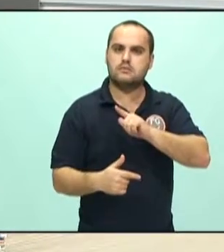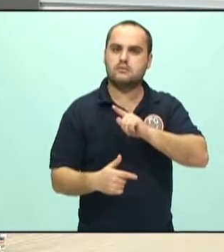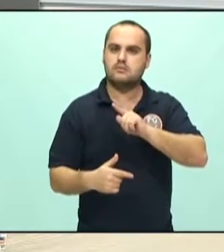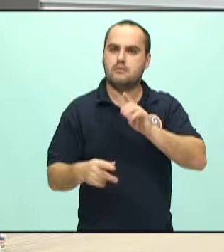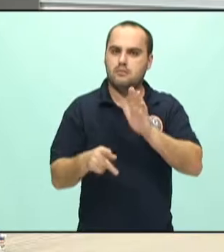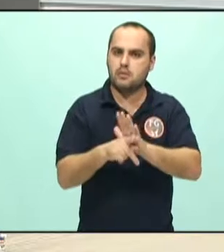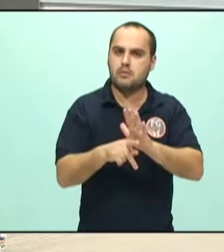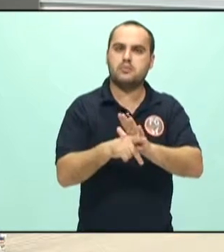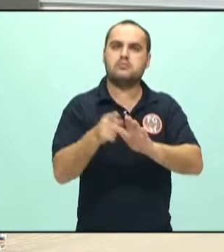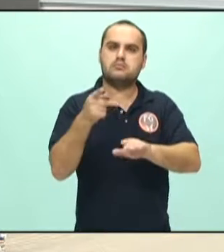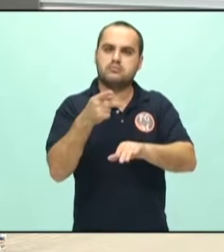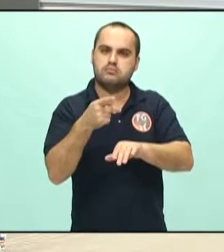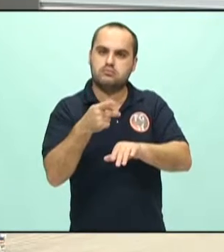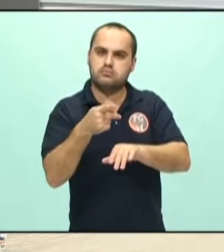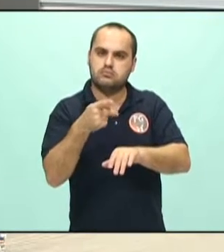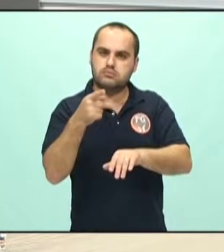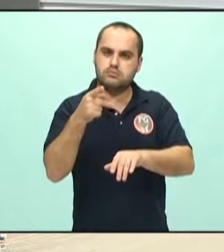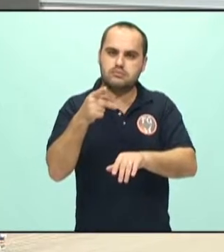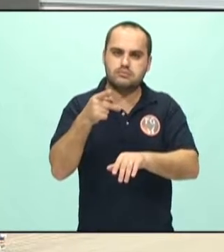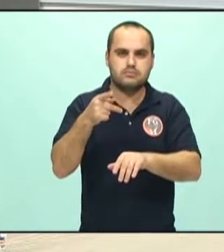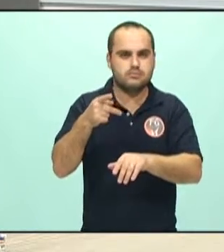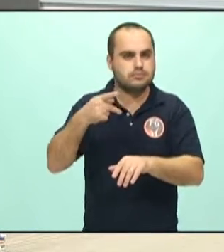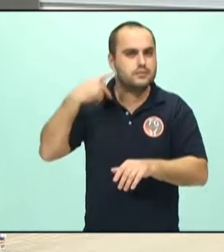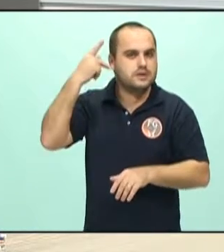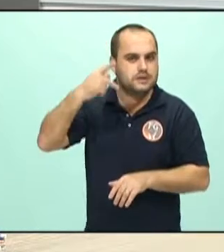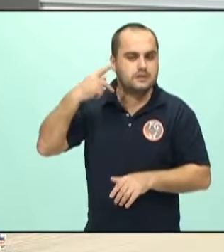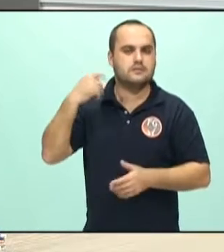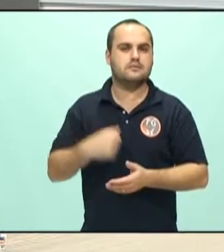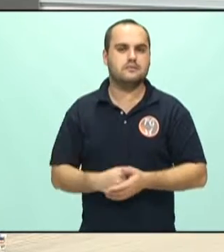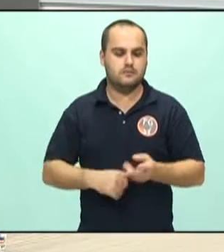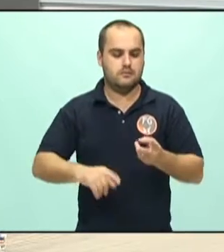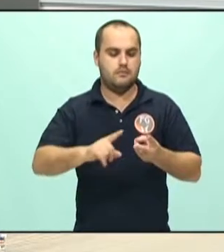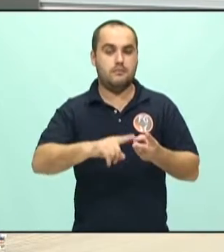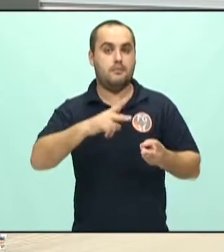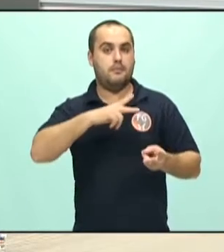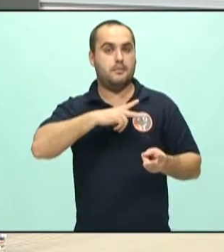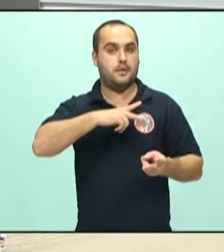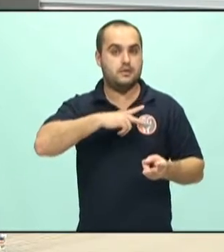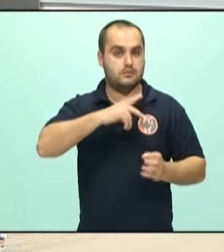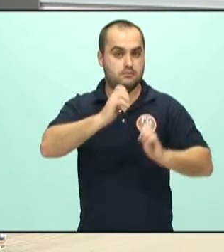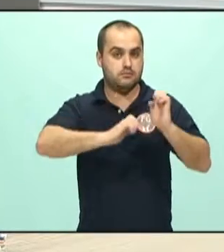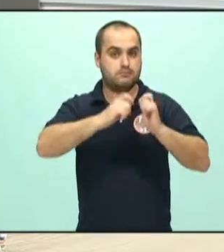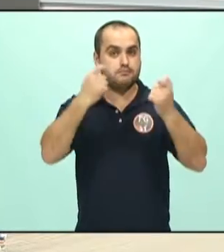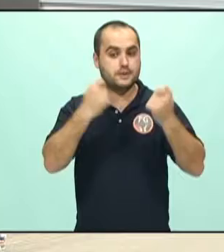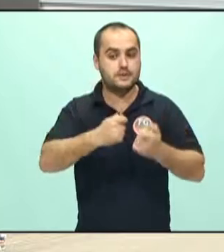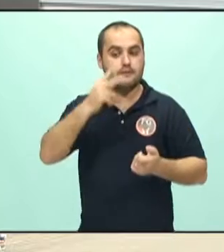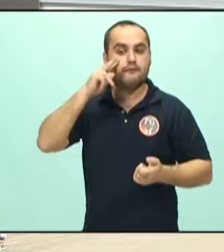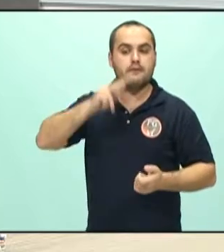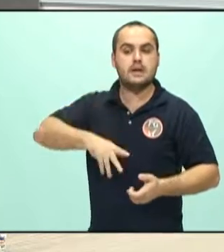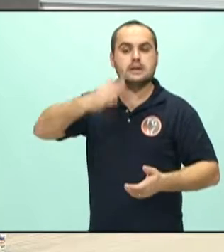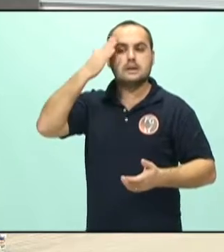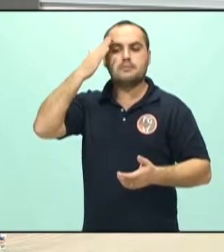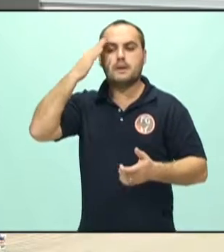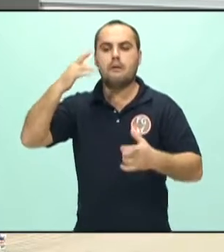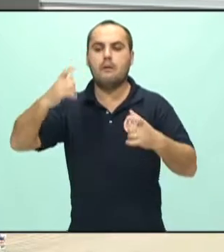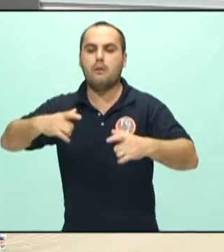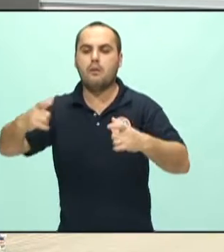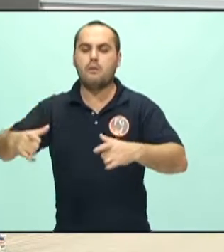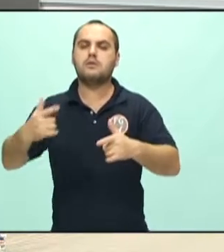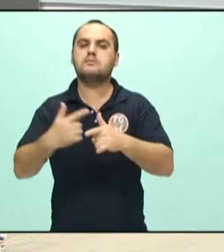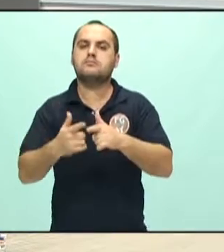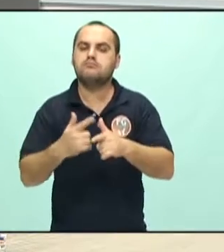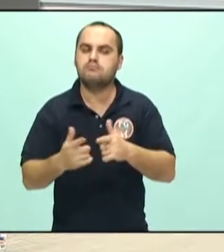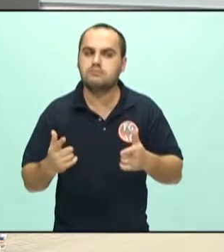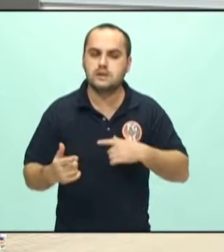públicas a iniciativa privada tem que gerar de mantém que procurar essas demandas né e o cidadão tem que entrar